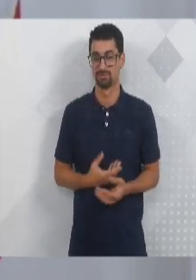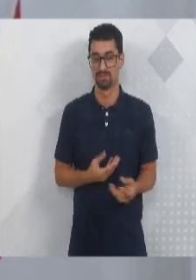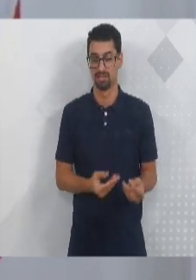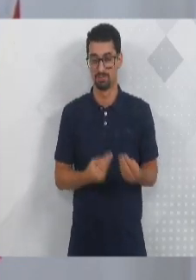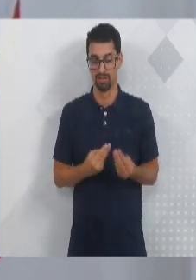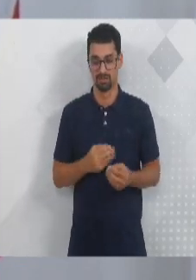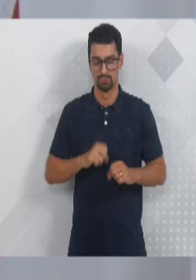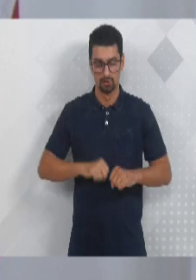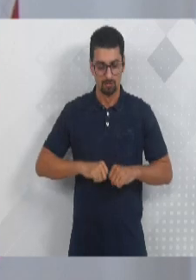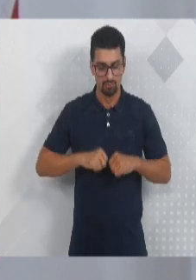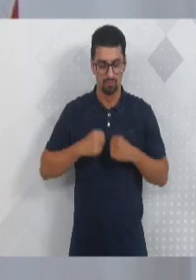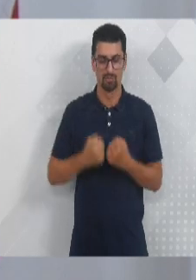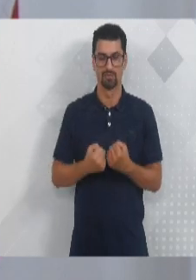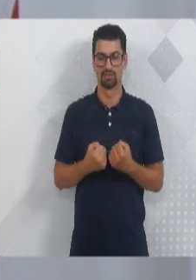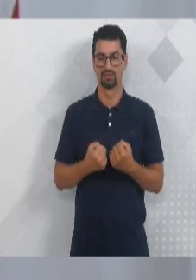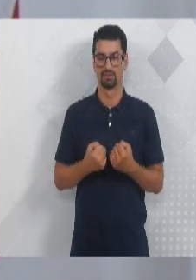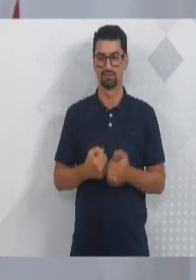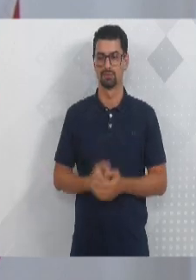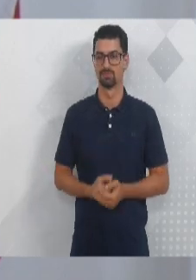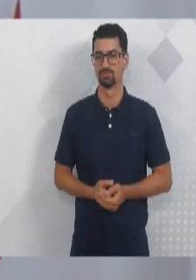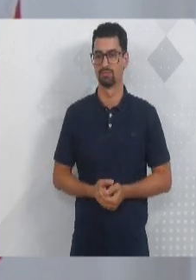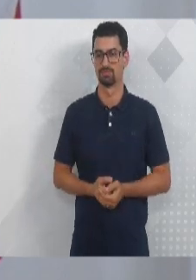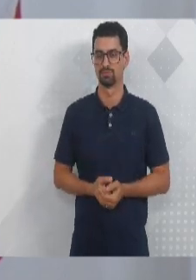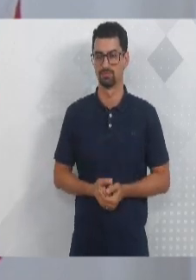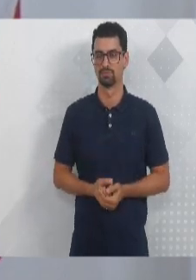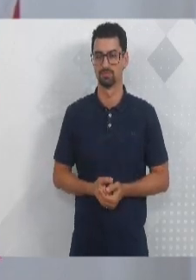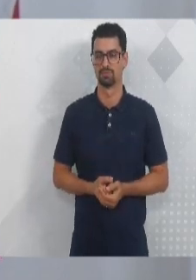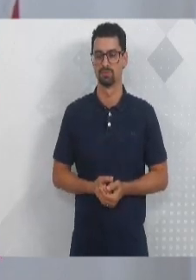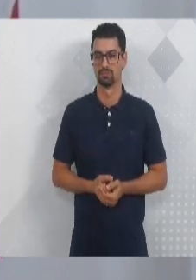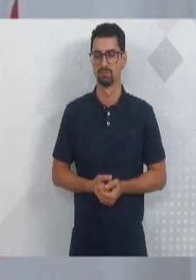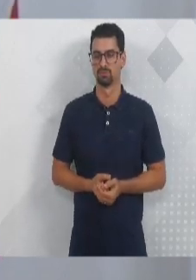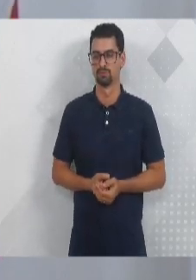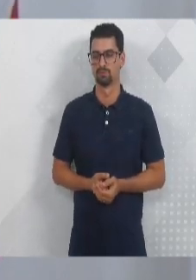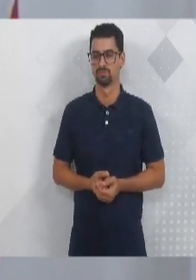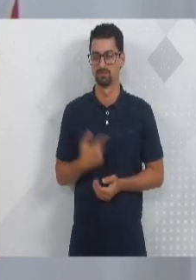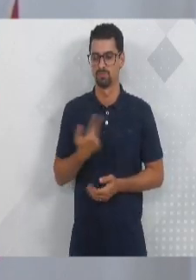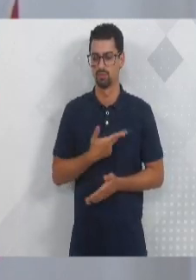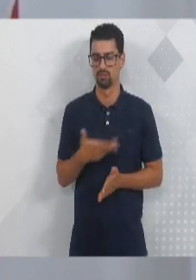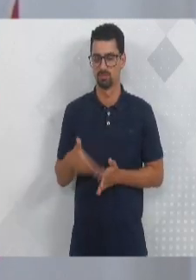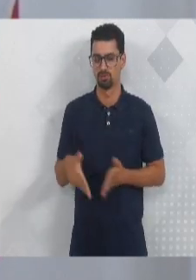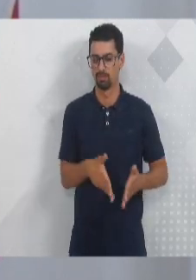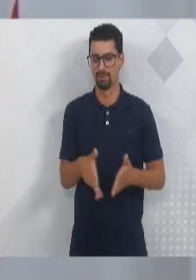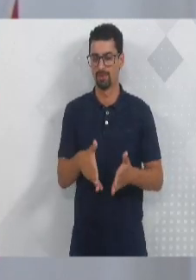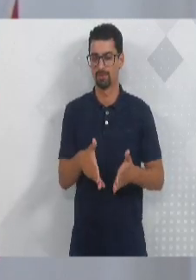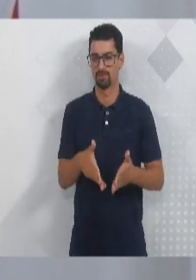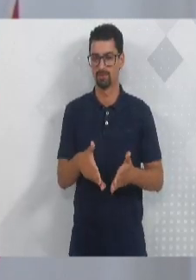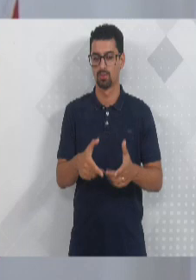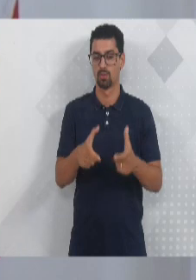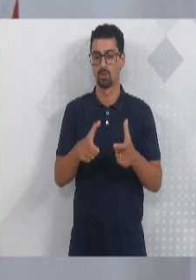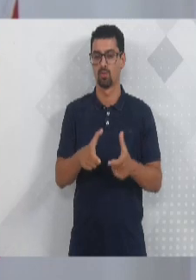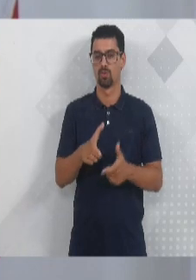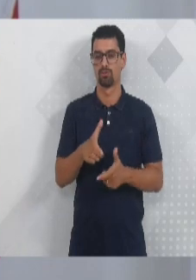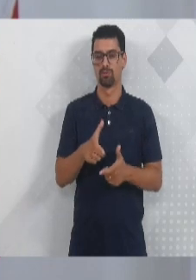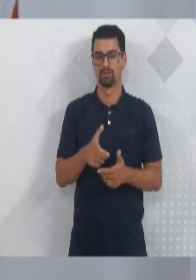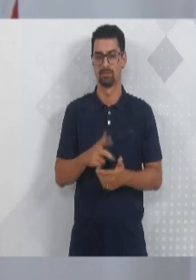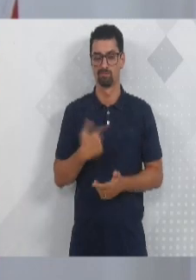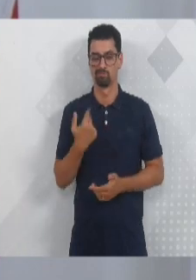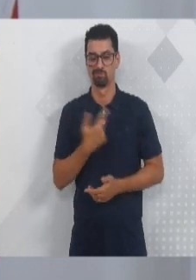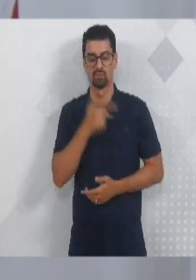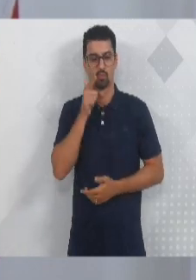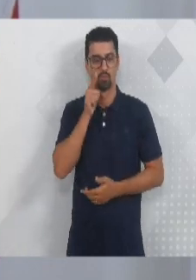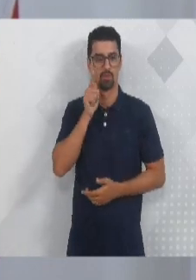muita força também nas nossas nas nossas caminhadas onde a gente